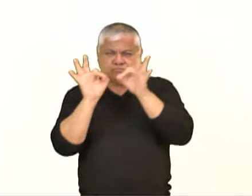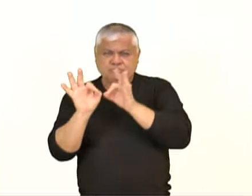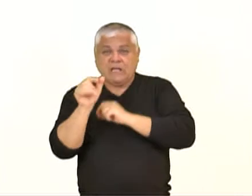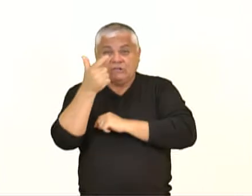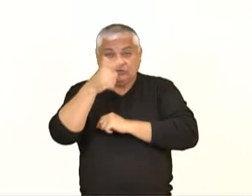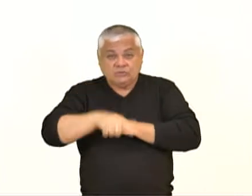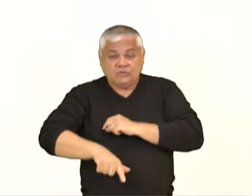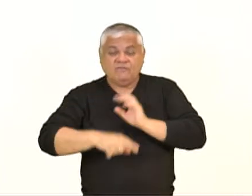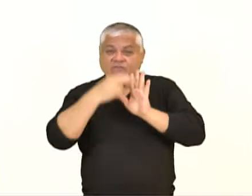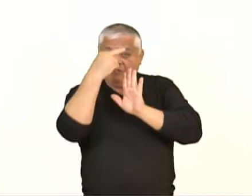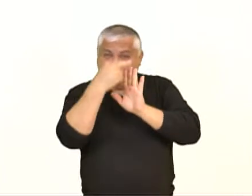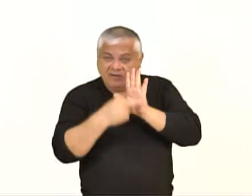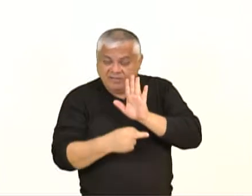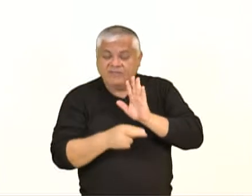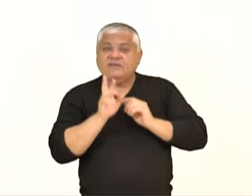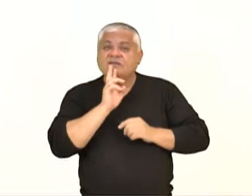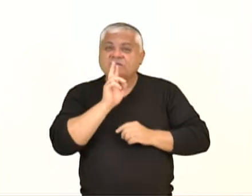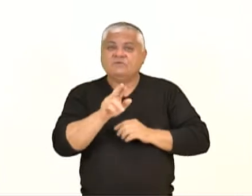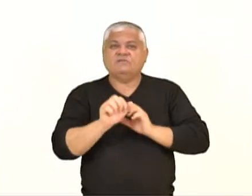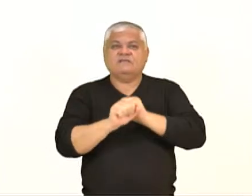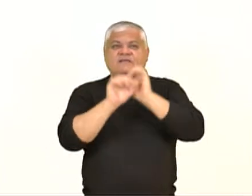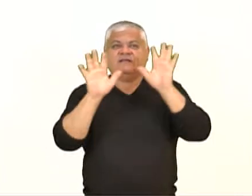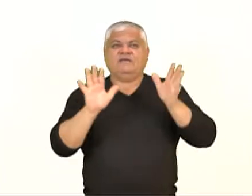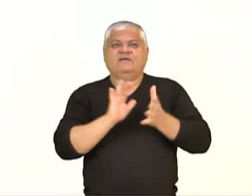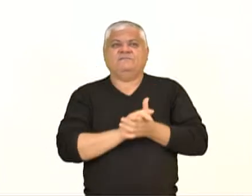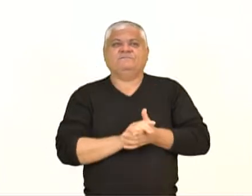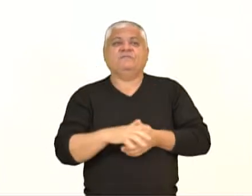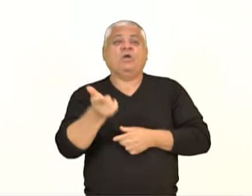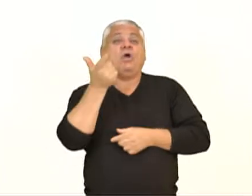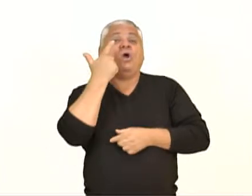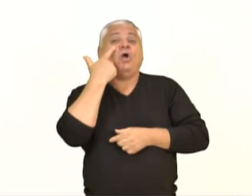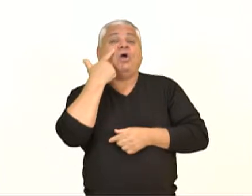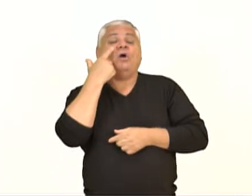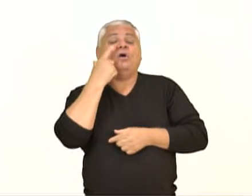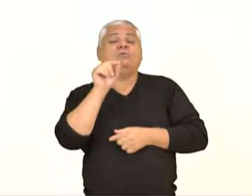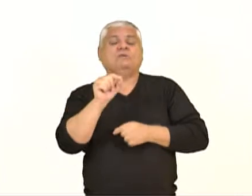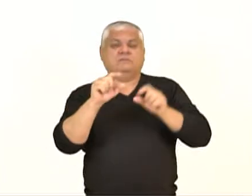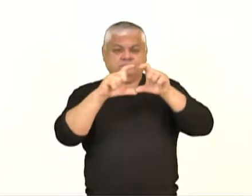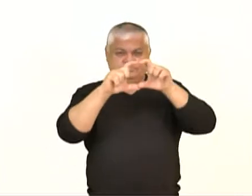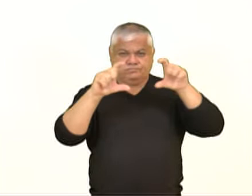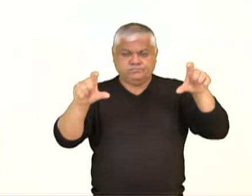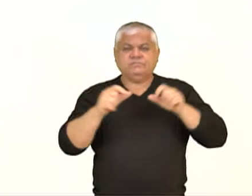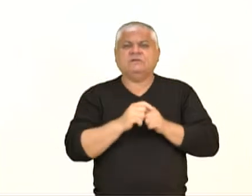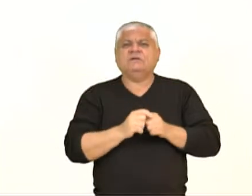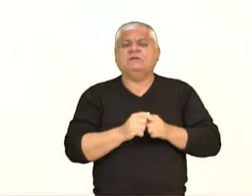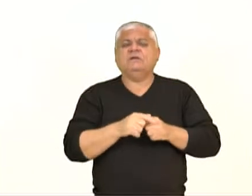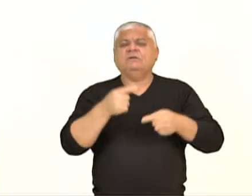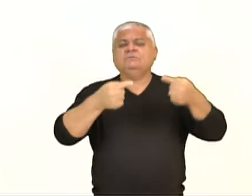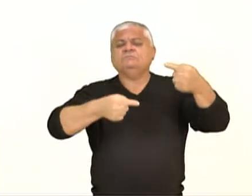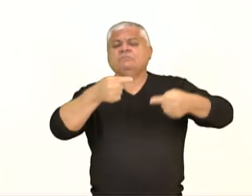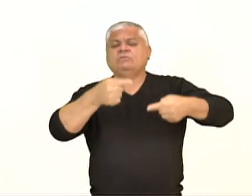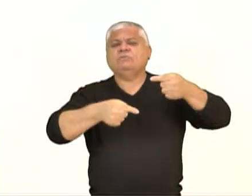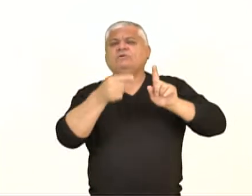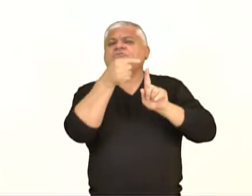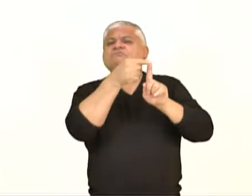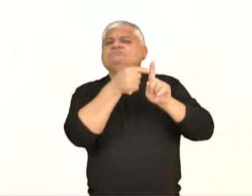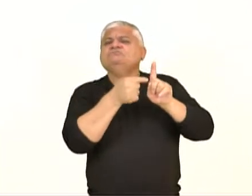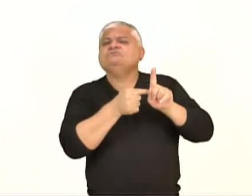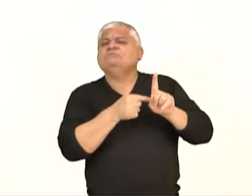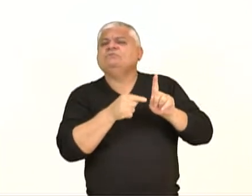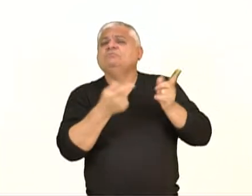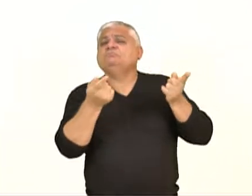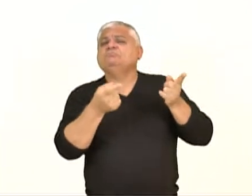vai tentar responder com clareza. Observe o argumento utilizado nesse trecho. De qual tipo de argumento o autor se